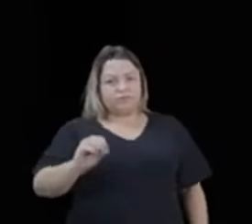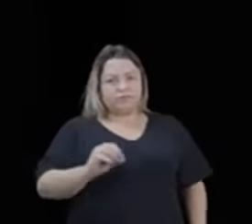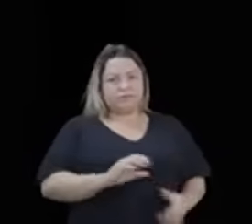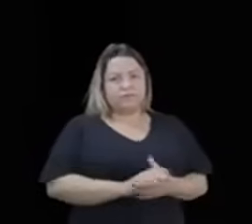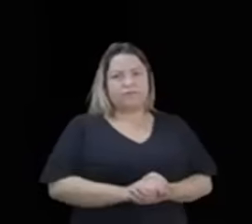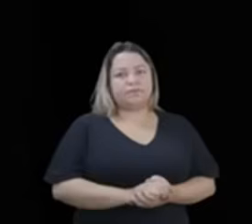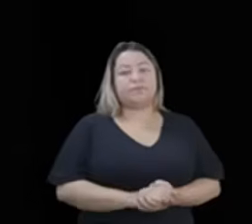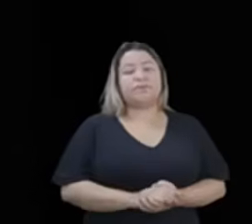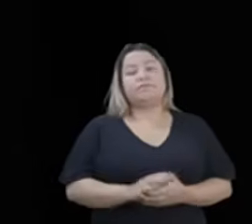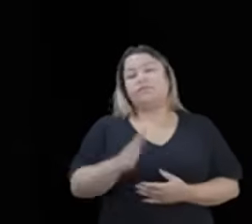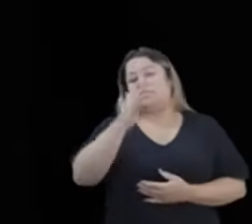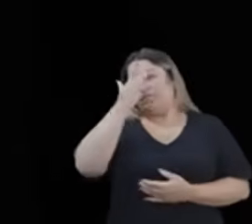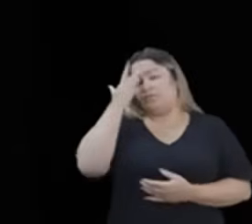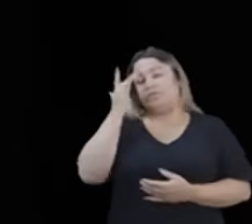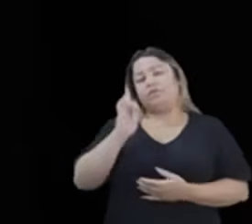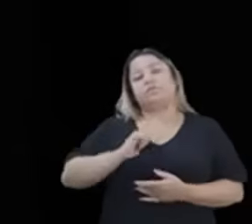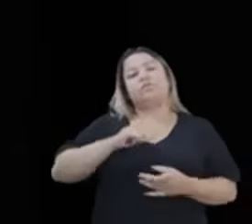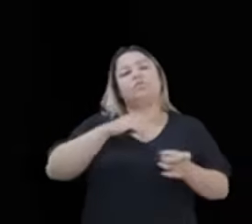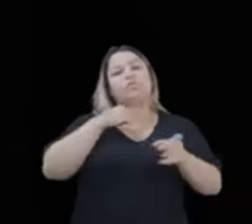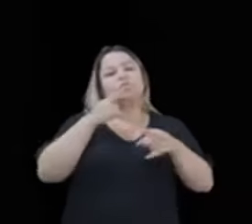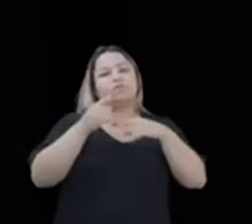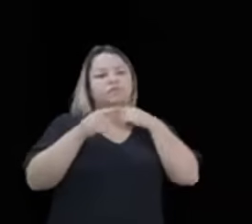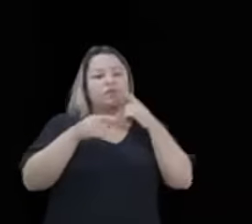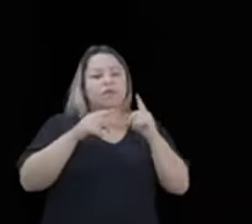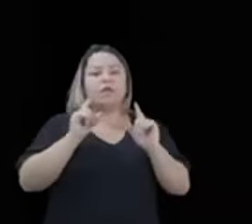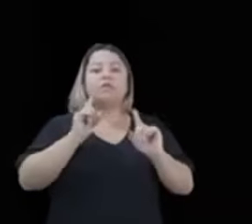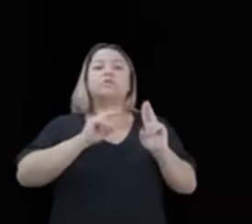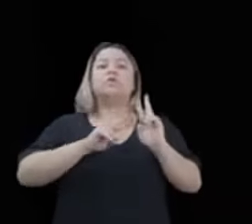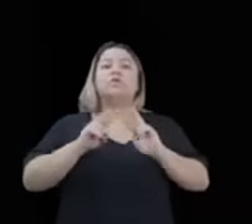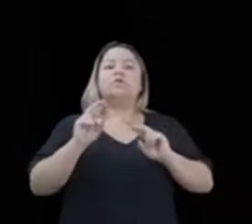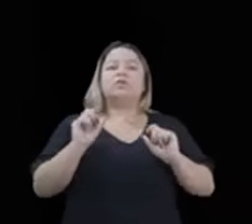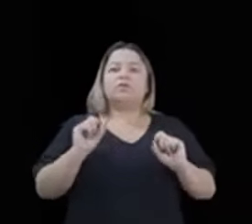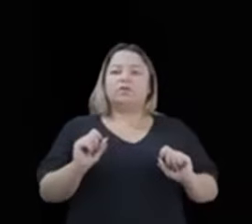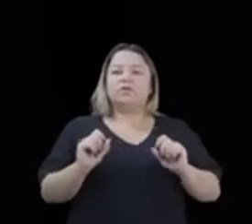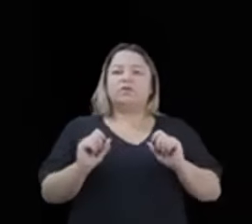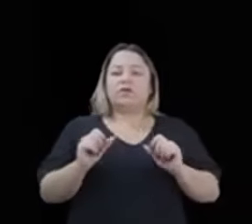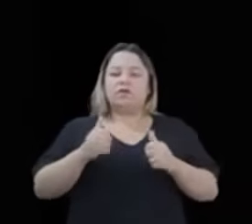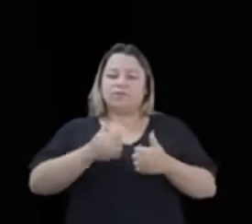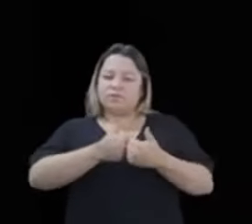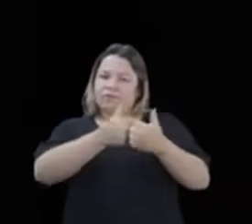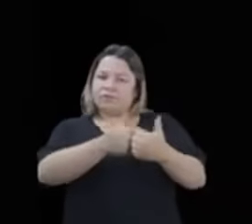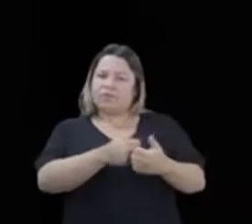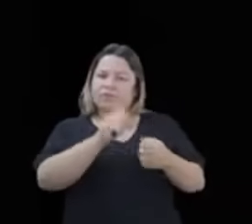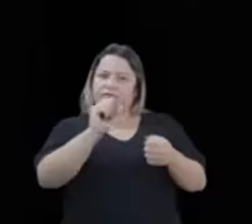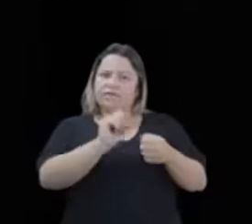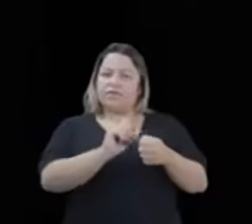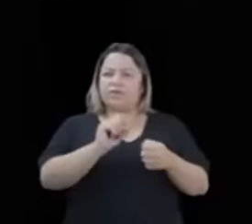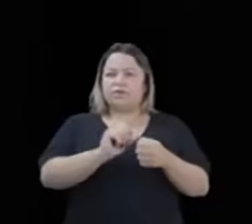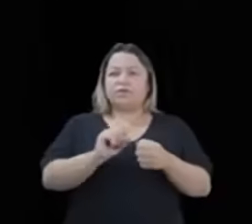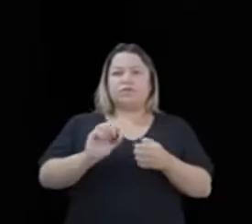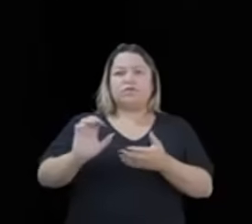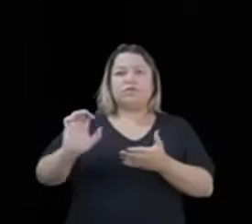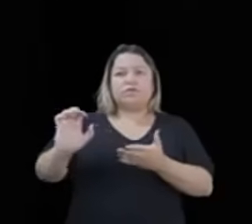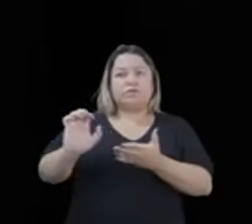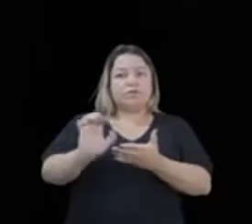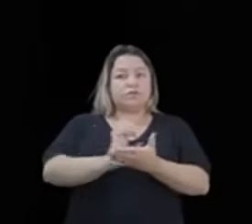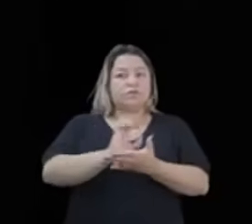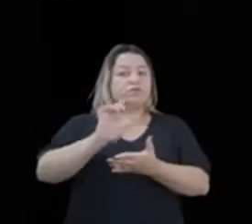E se alguém tem dúvida, é só nós olharmos o que ele faz com os imigrantes dos Estados